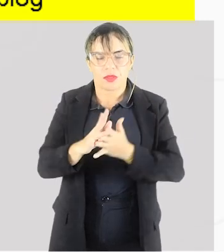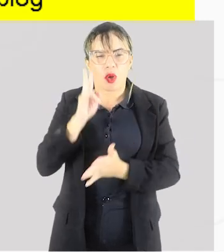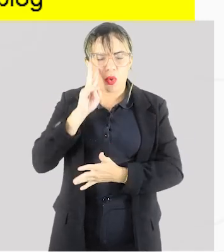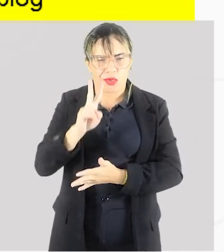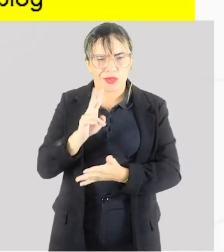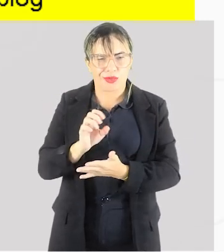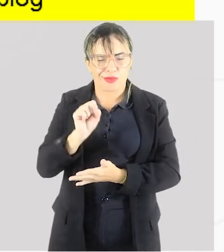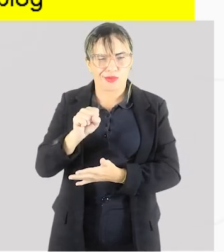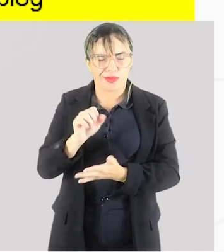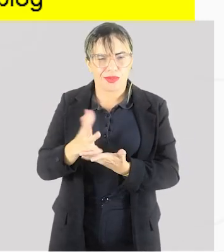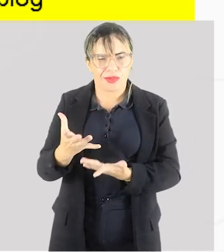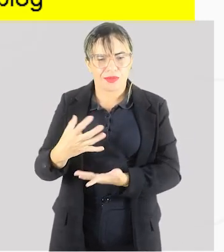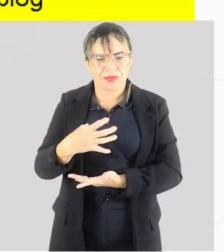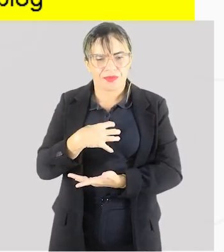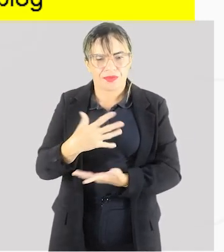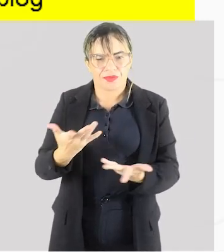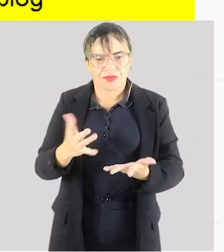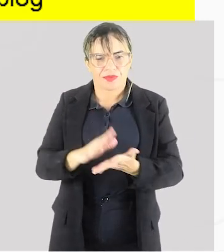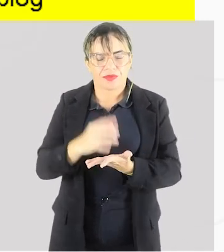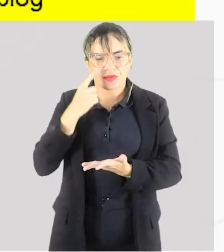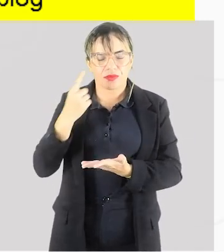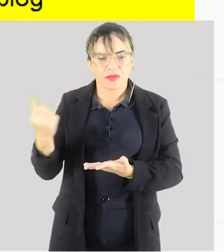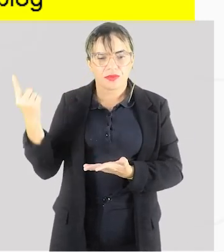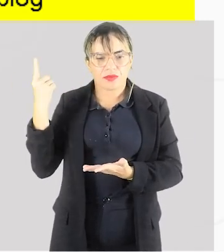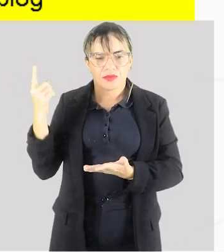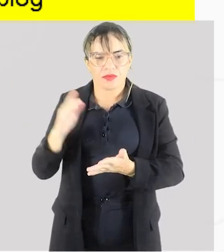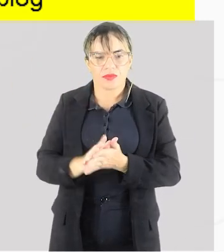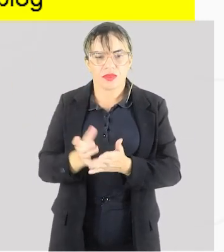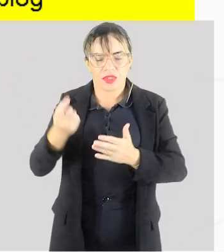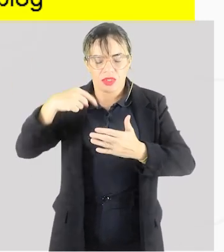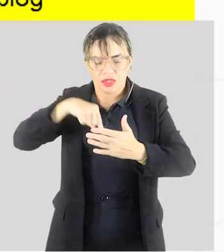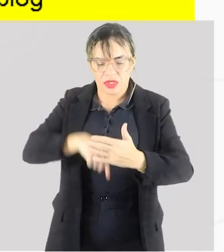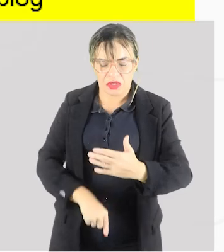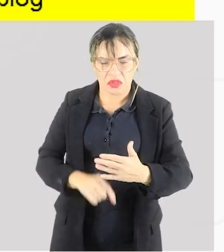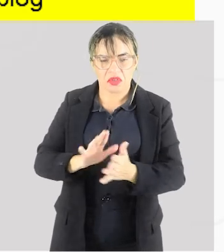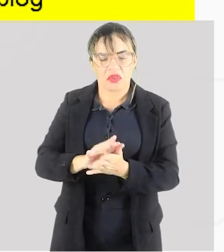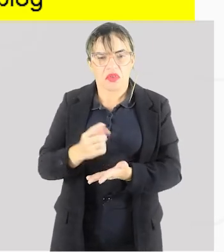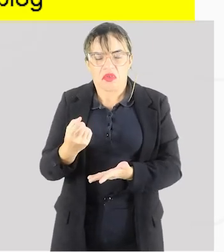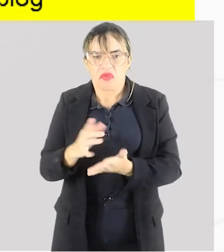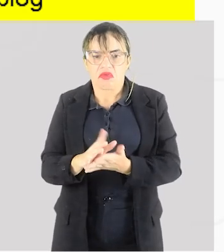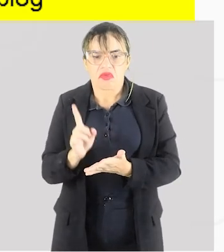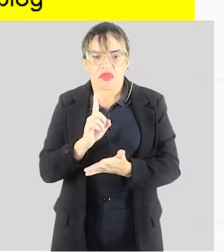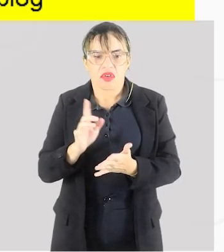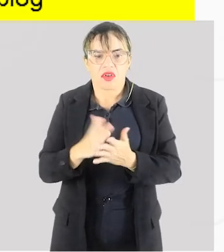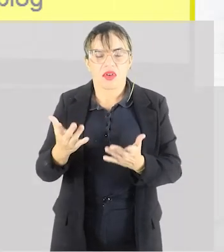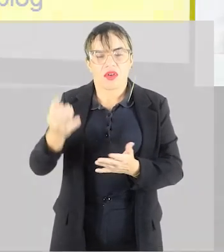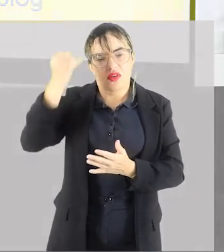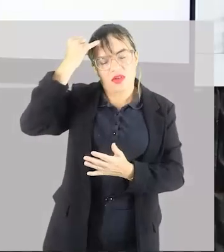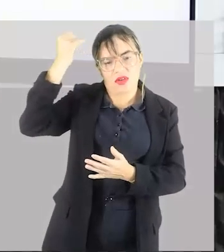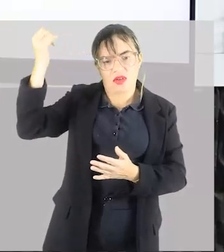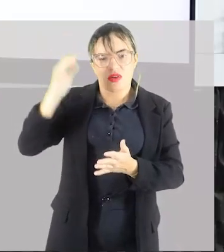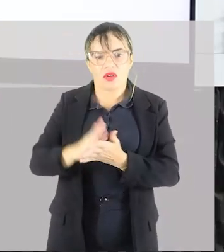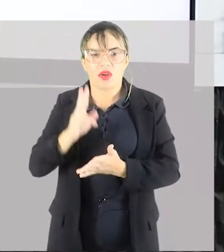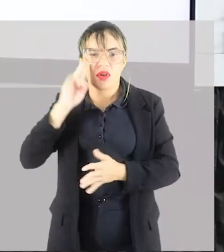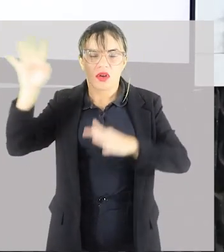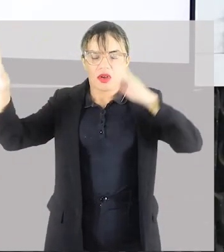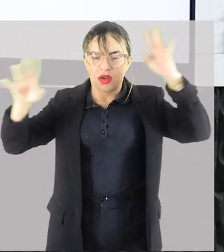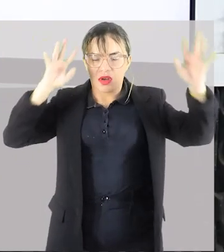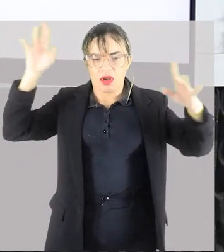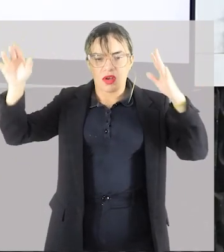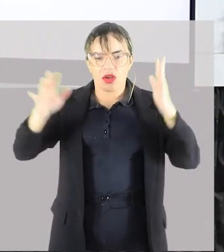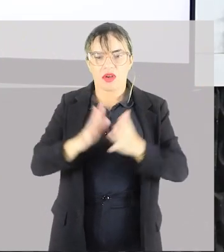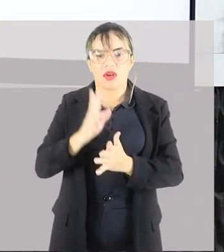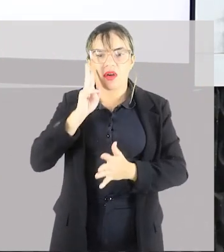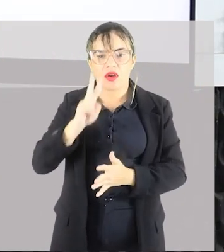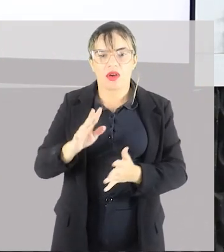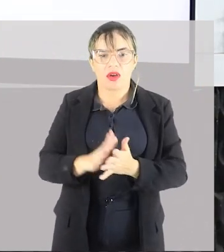aqui? Olha aqui, ó. Você não sabe se é profundidade, se não é, porque a ideia é criar esta ilusão visual. Isso é Op Art,